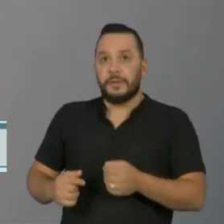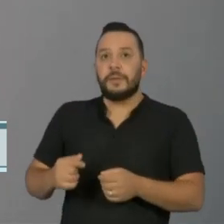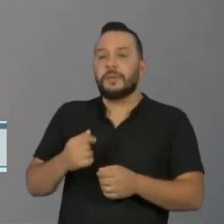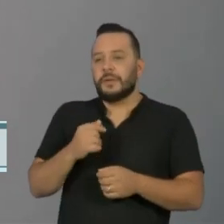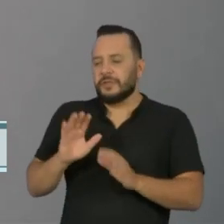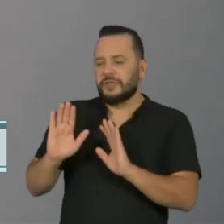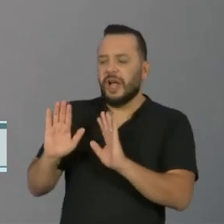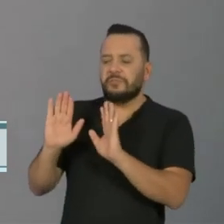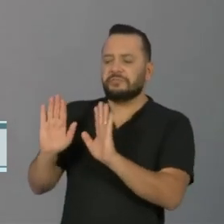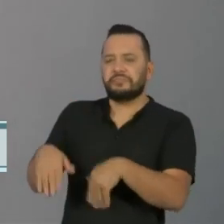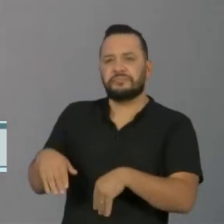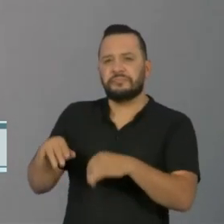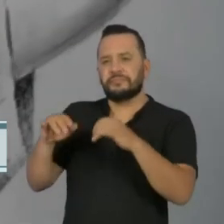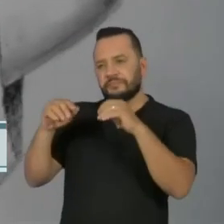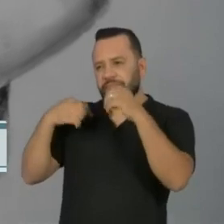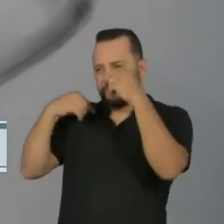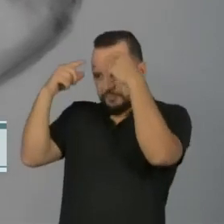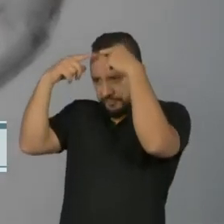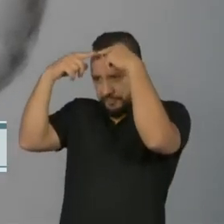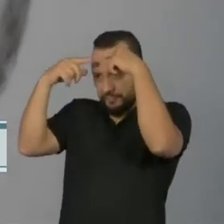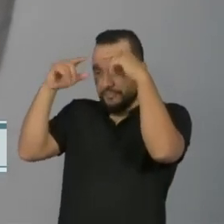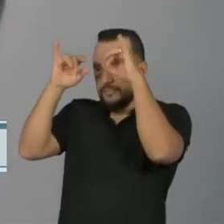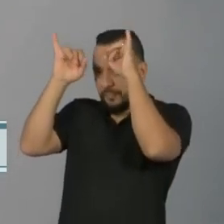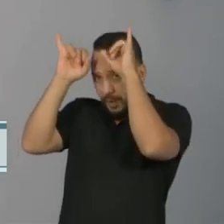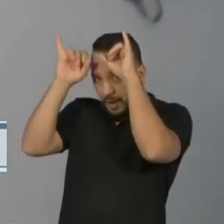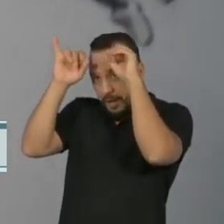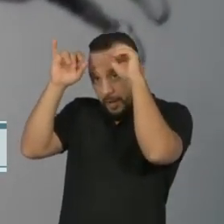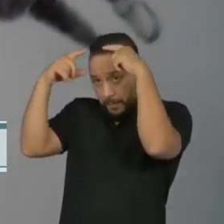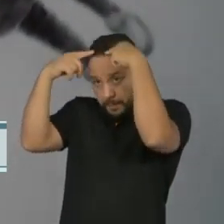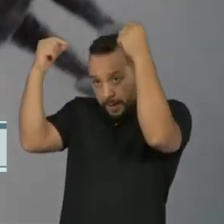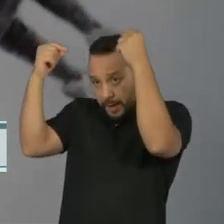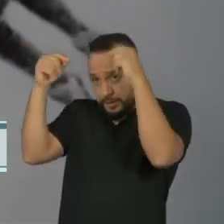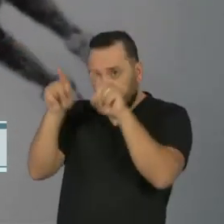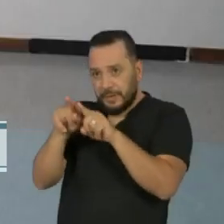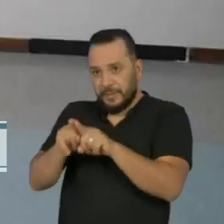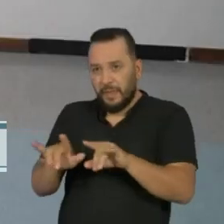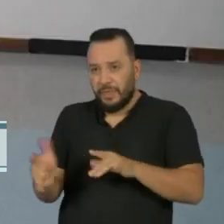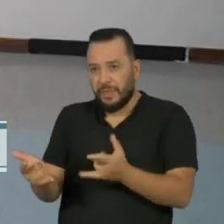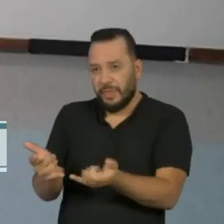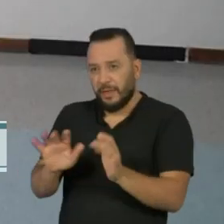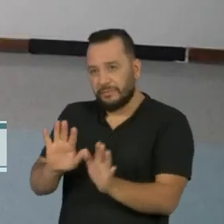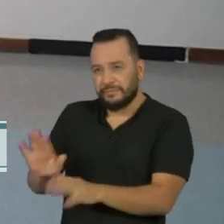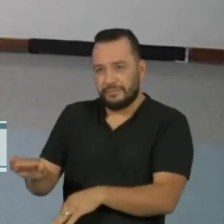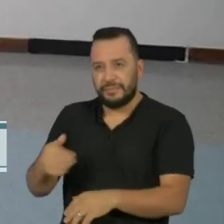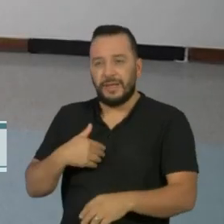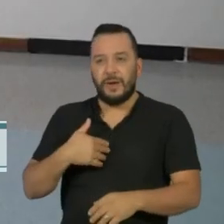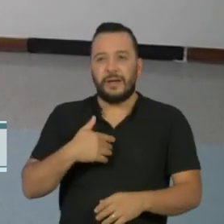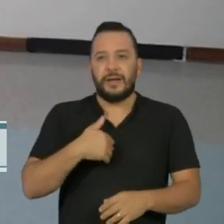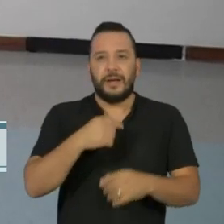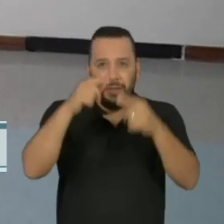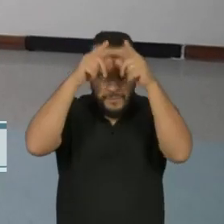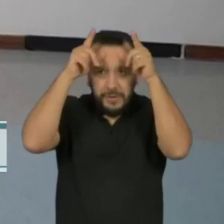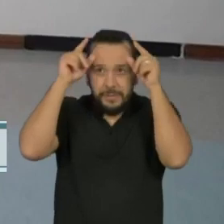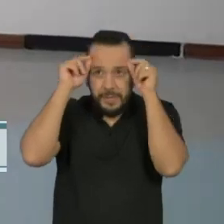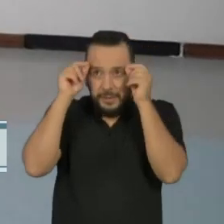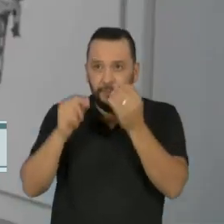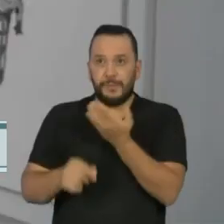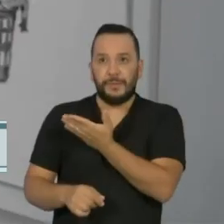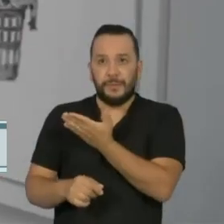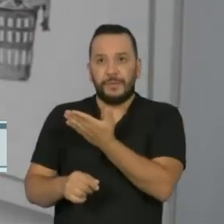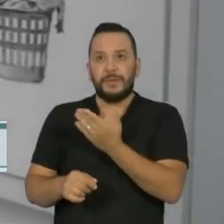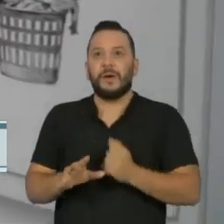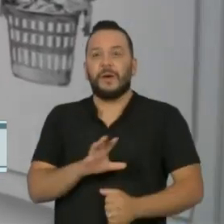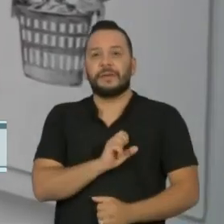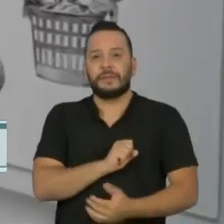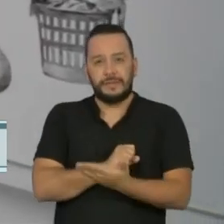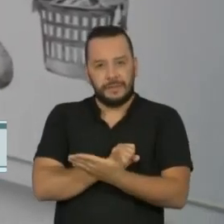lado o Batman e o Homem-Aranha. Essa é a nova obra do inglês Banksy, famoso por esconder a verdadeira identidade e